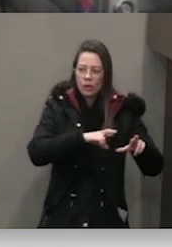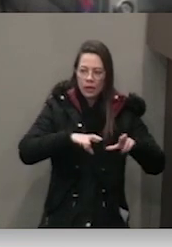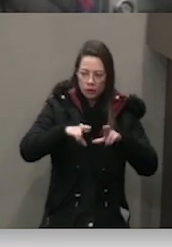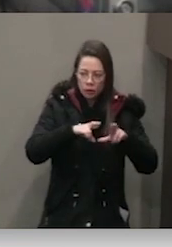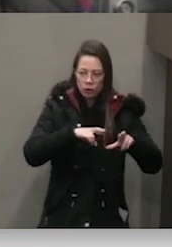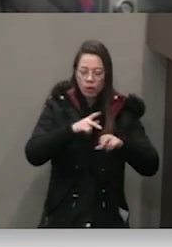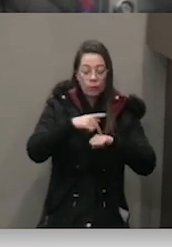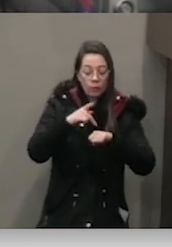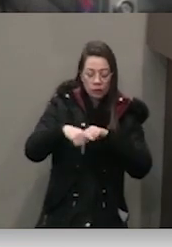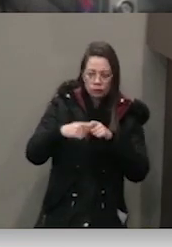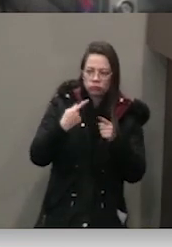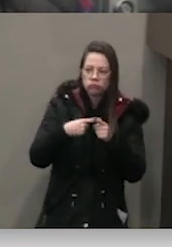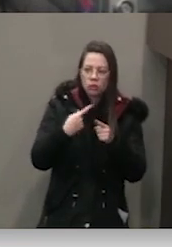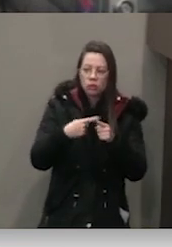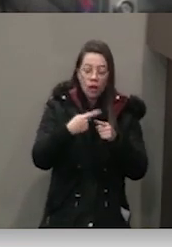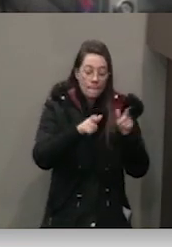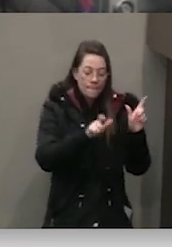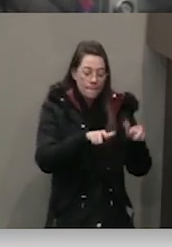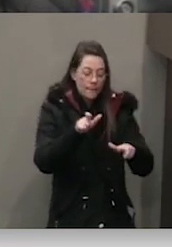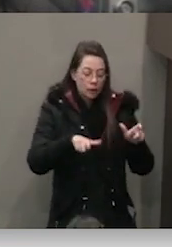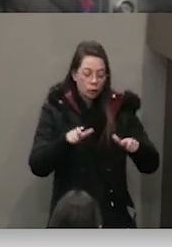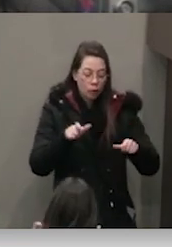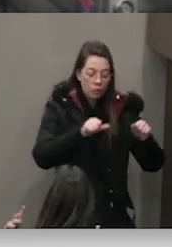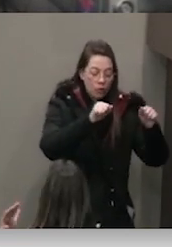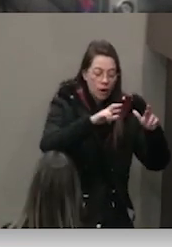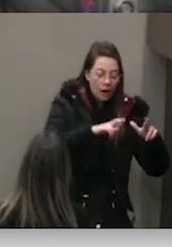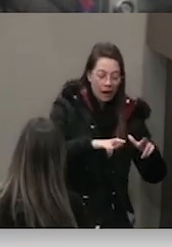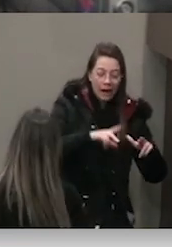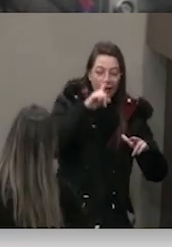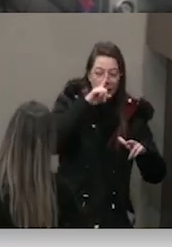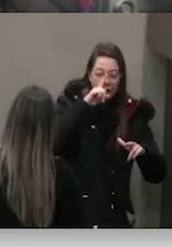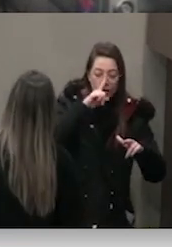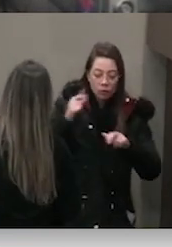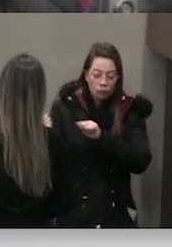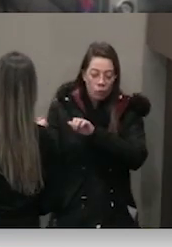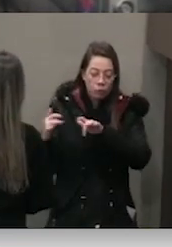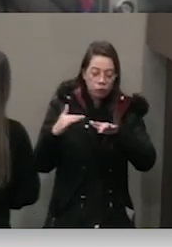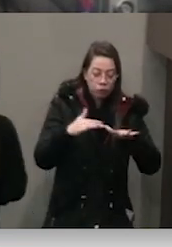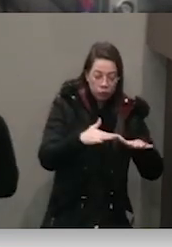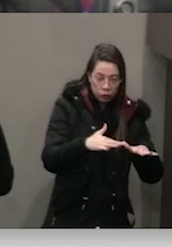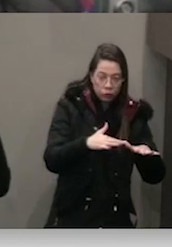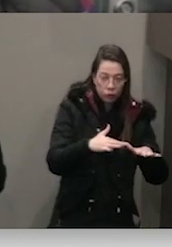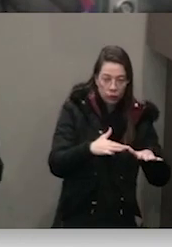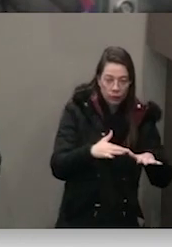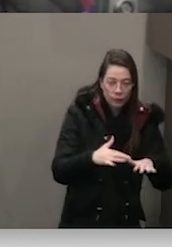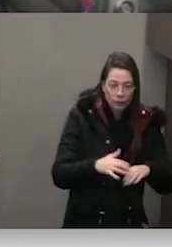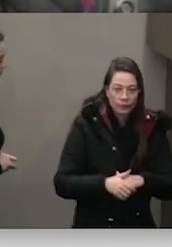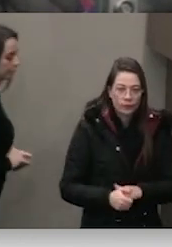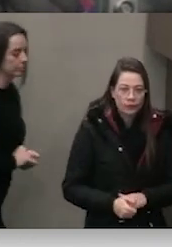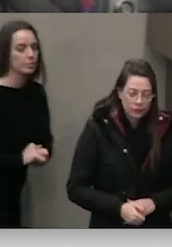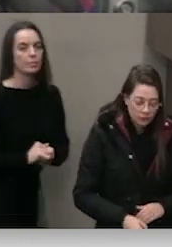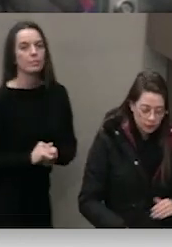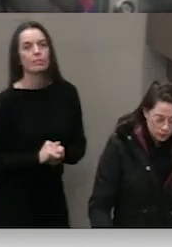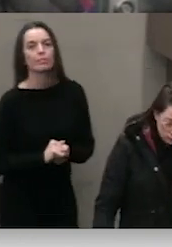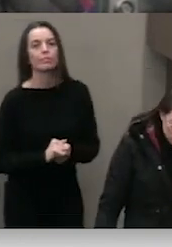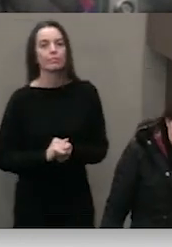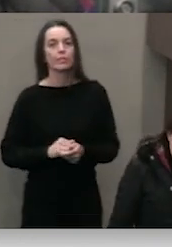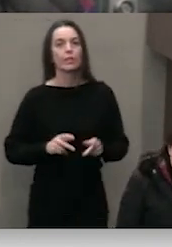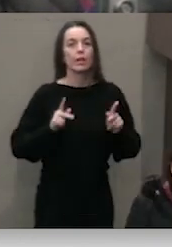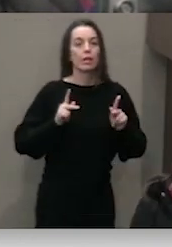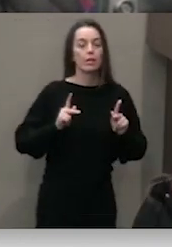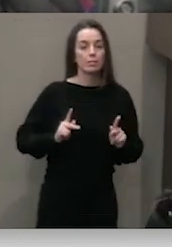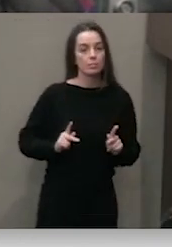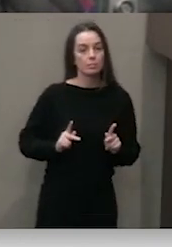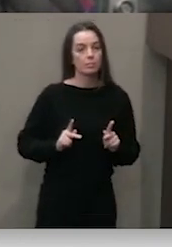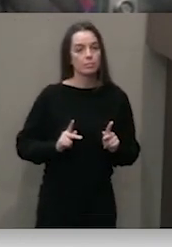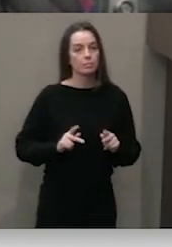Fundo. Porque as pessoas vão fugir dessas áreas de risco e vão vir para cá. Nós vamos ter que gerar emprego, nós vamos ter que